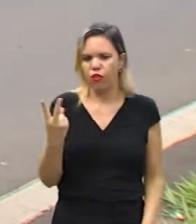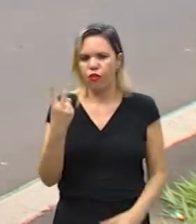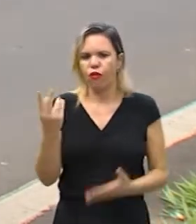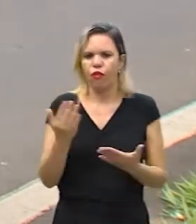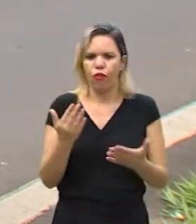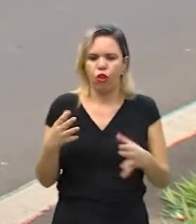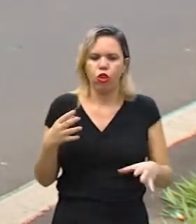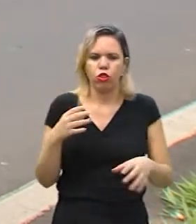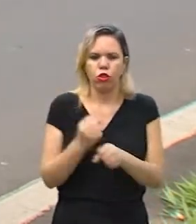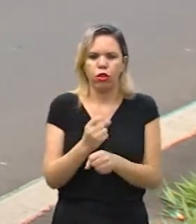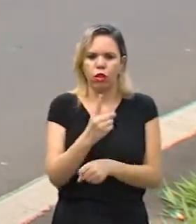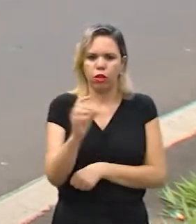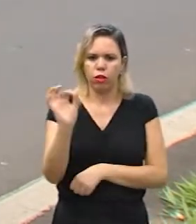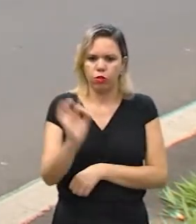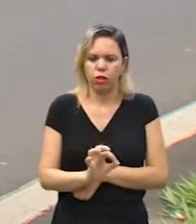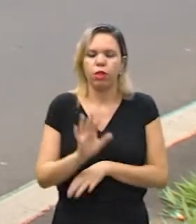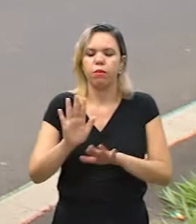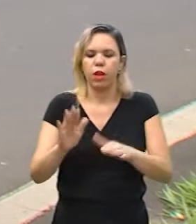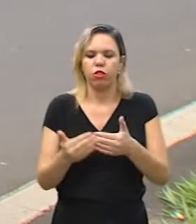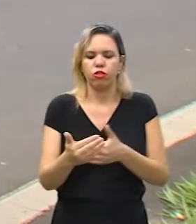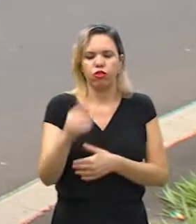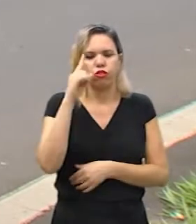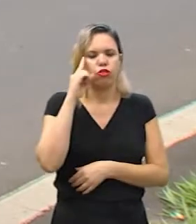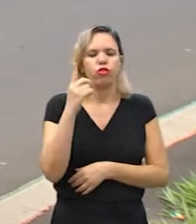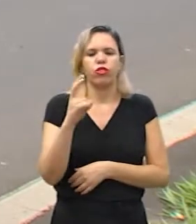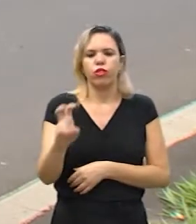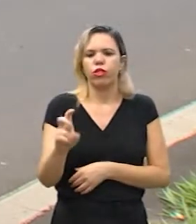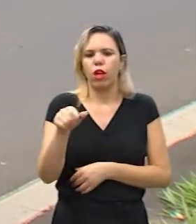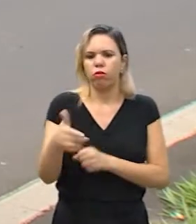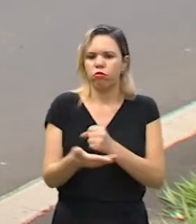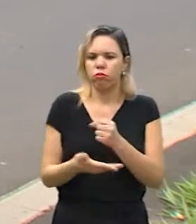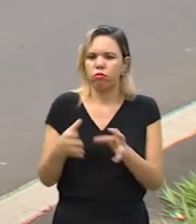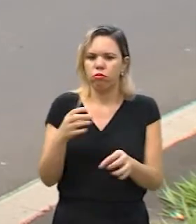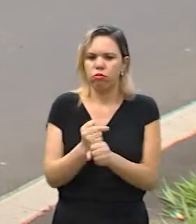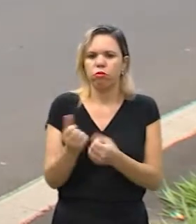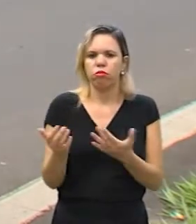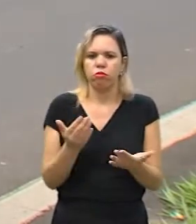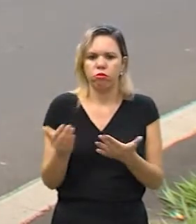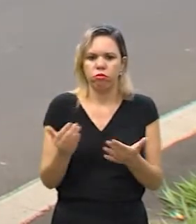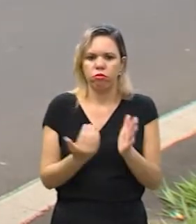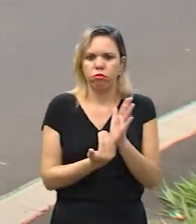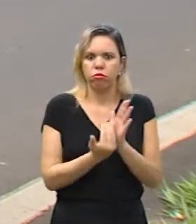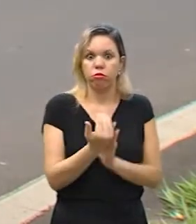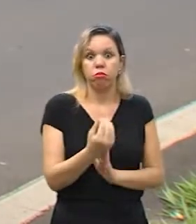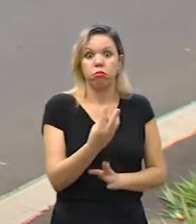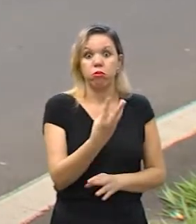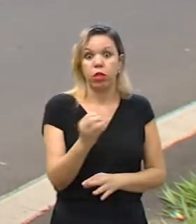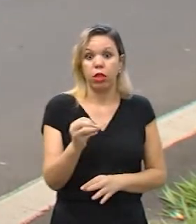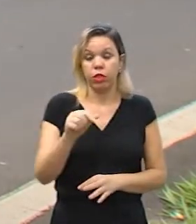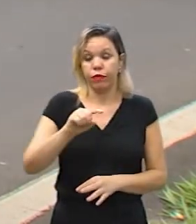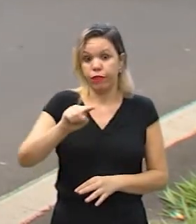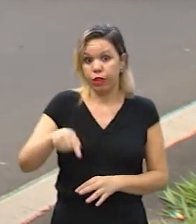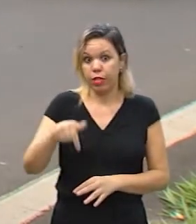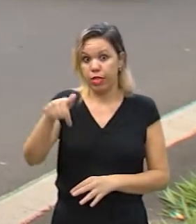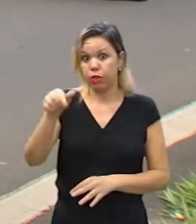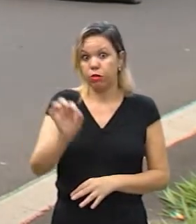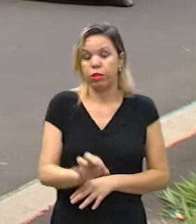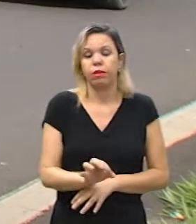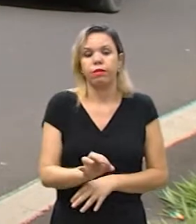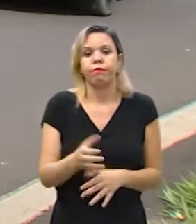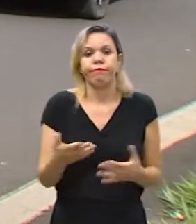total da venda do veículo faz a partir do dia 15 essa base de cálculo vai ser elevada para